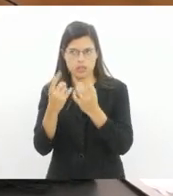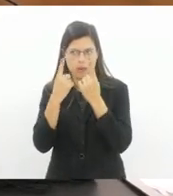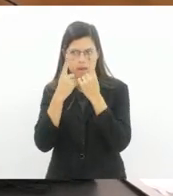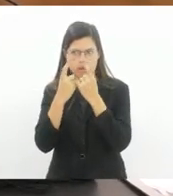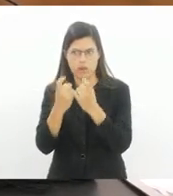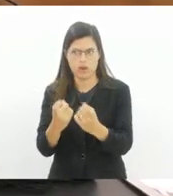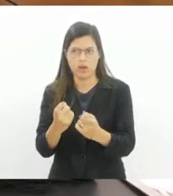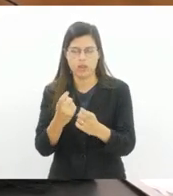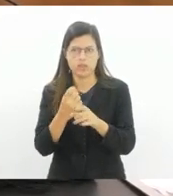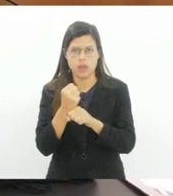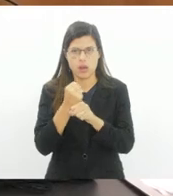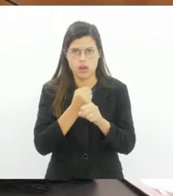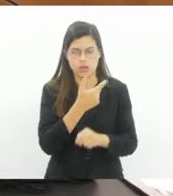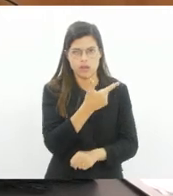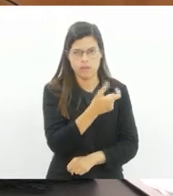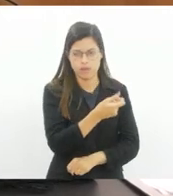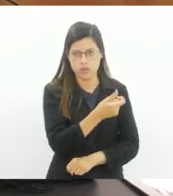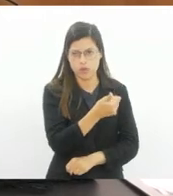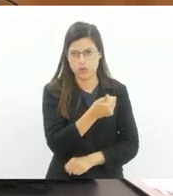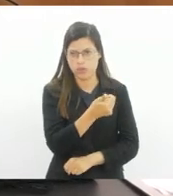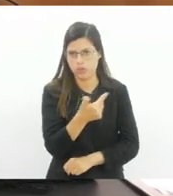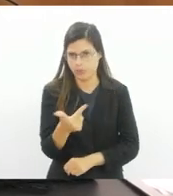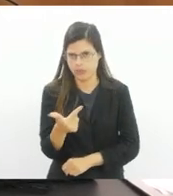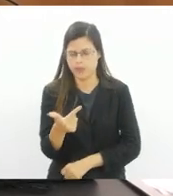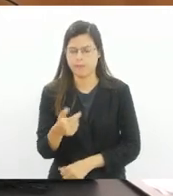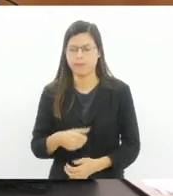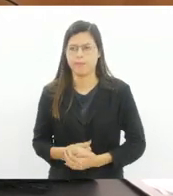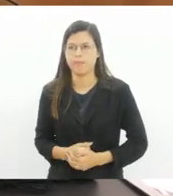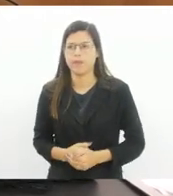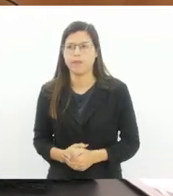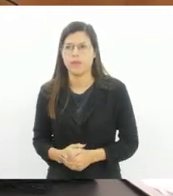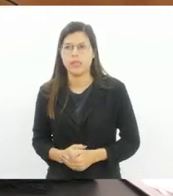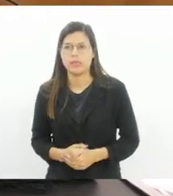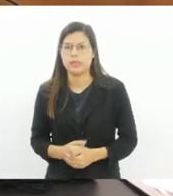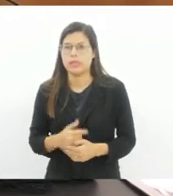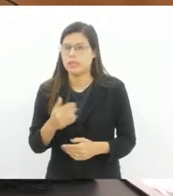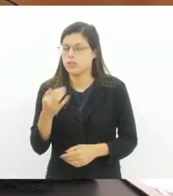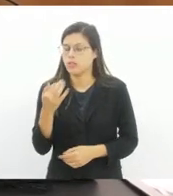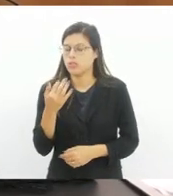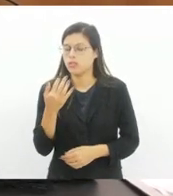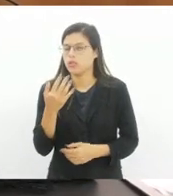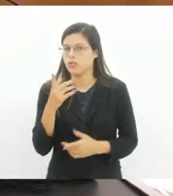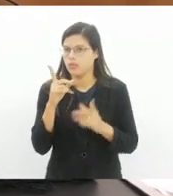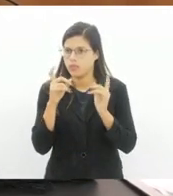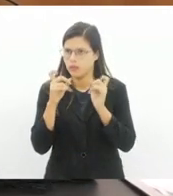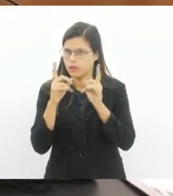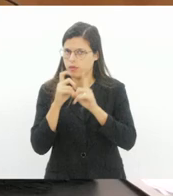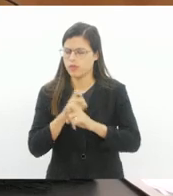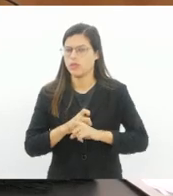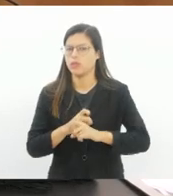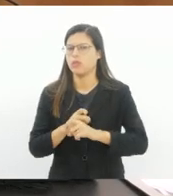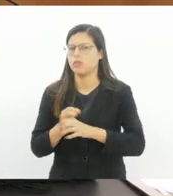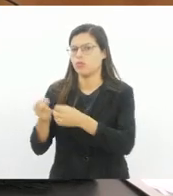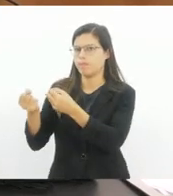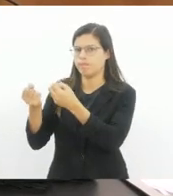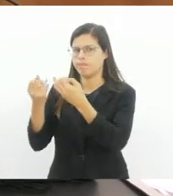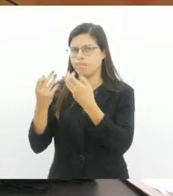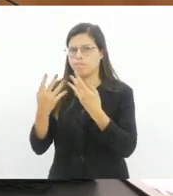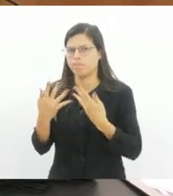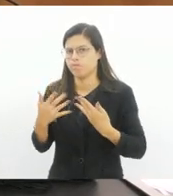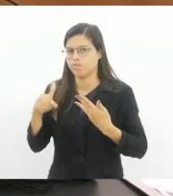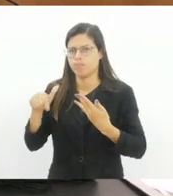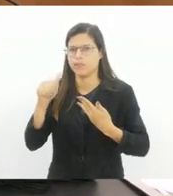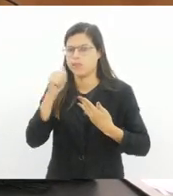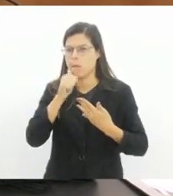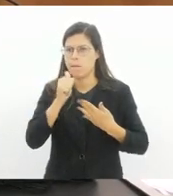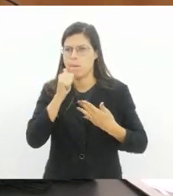em 2012. E é muito doloroso hoje a gente ouvir o relato dessa senhora, que